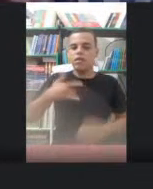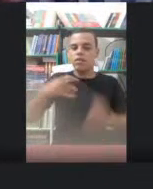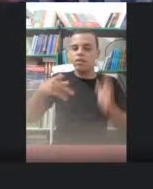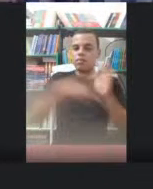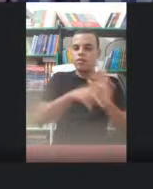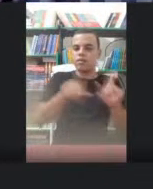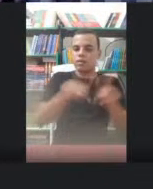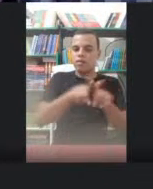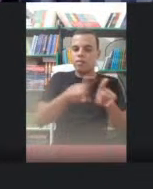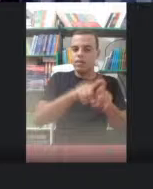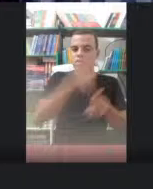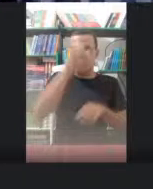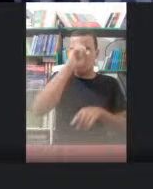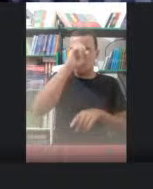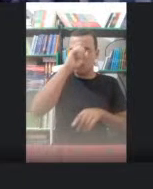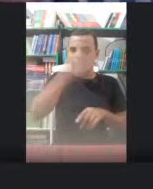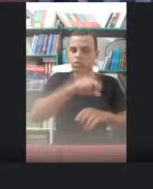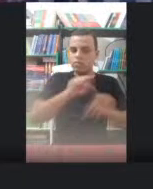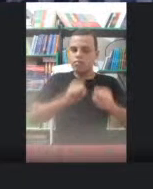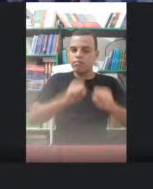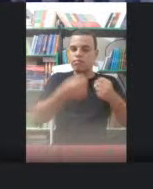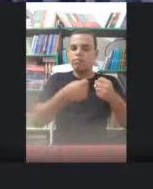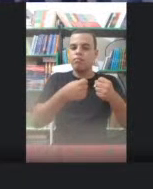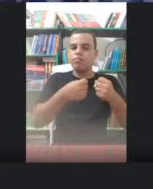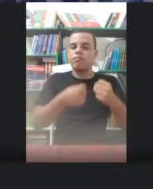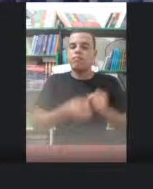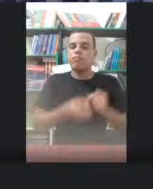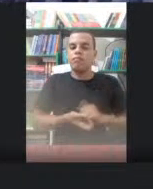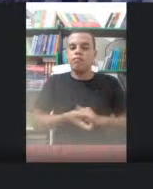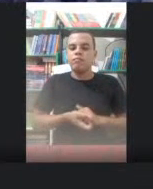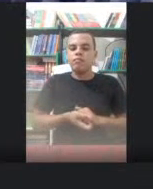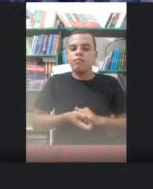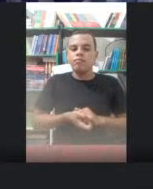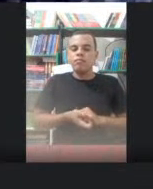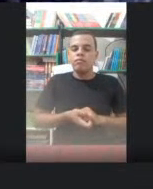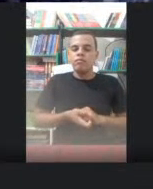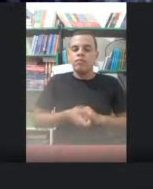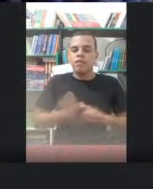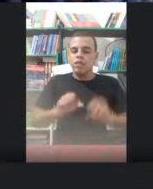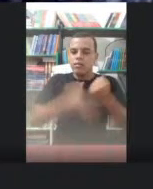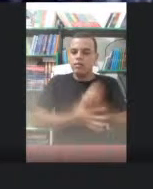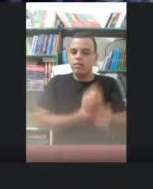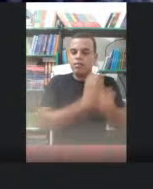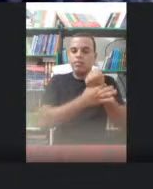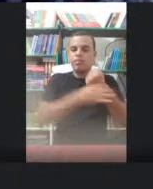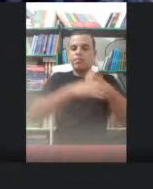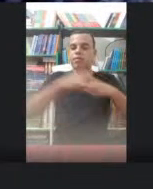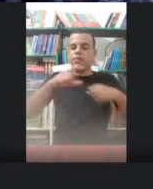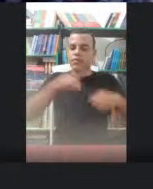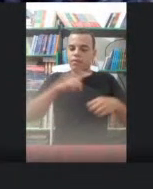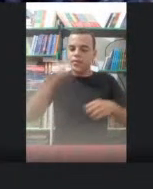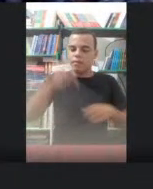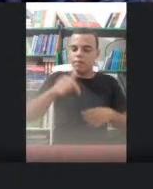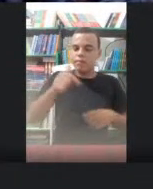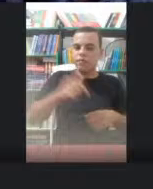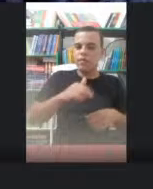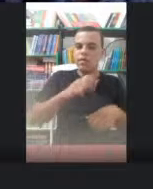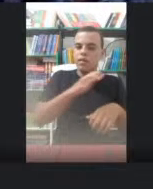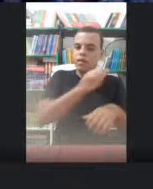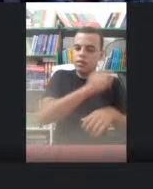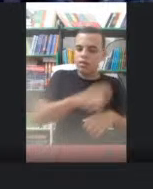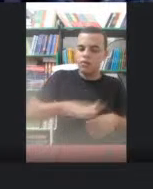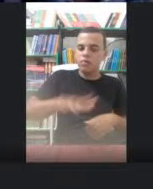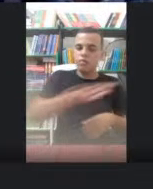unidades, superar as questões, né, relacionadas à resistência da administração da penicilina no espaço da unidade